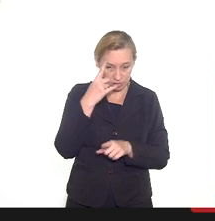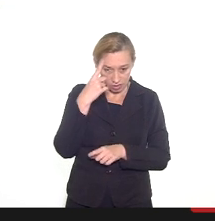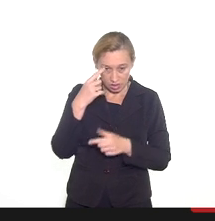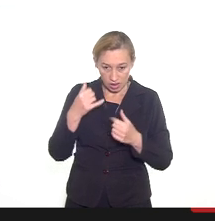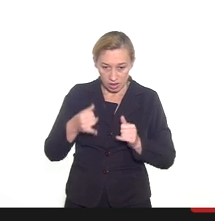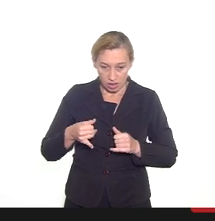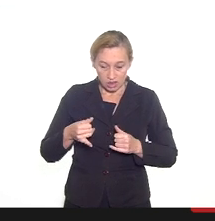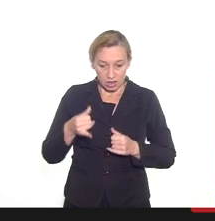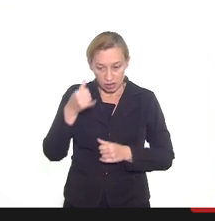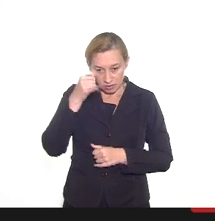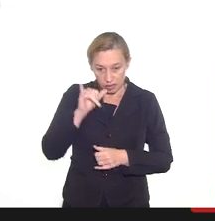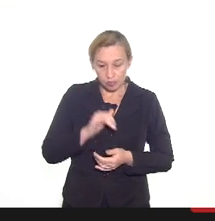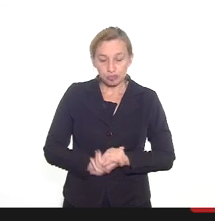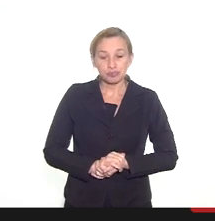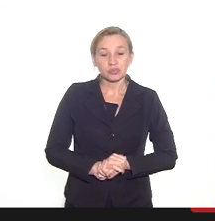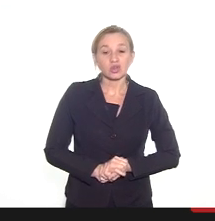nós